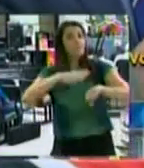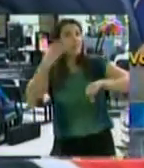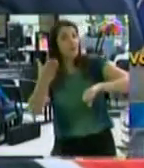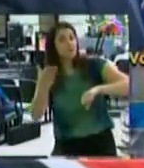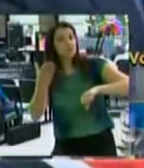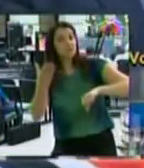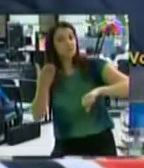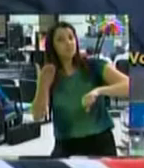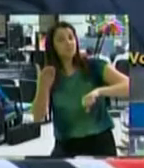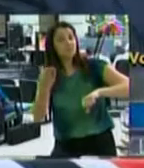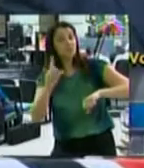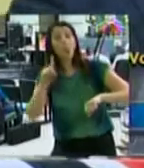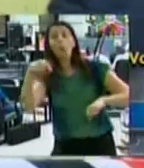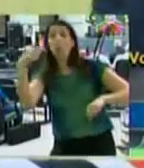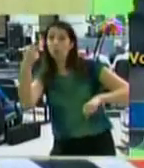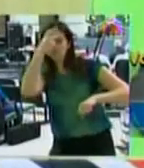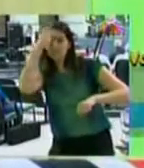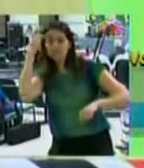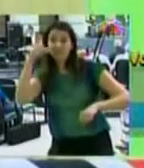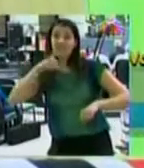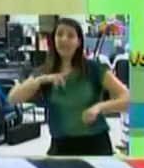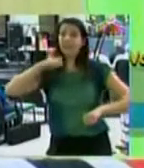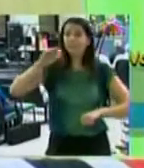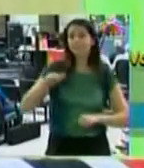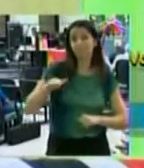é? É lógico.